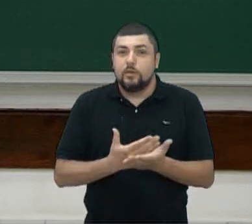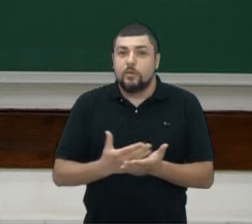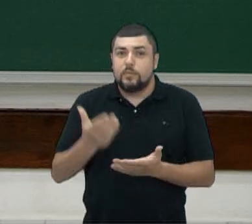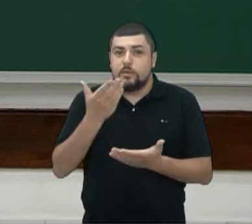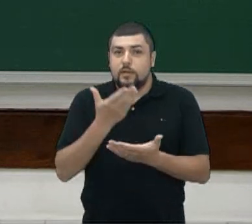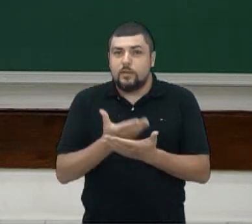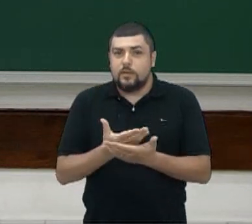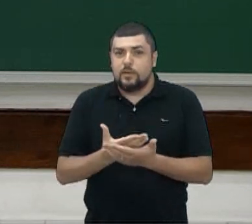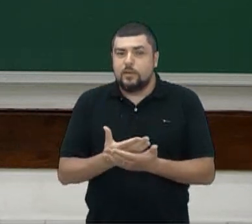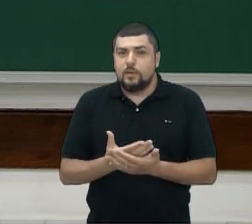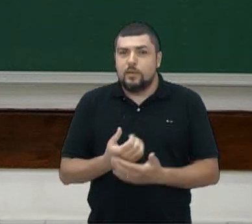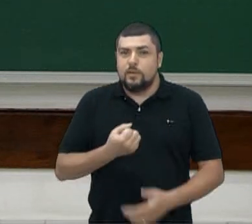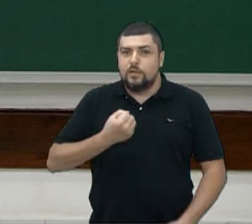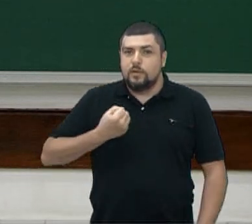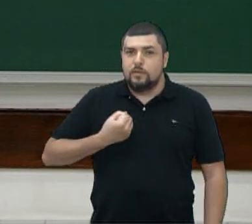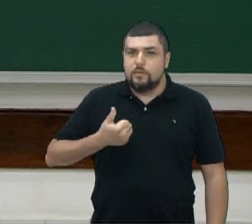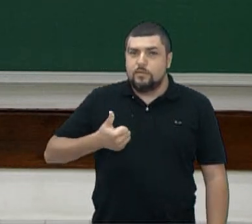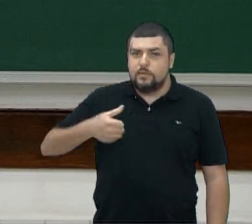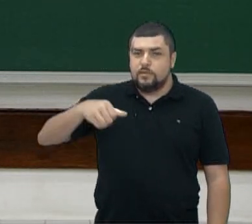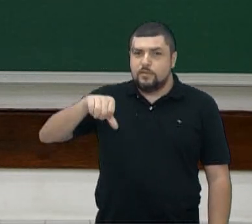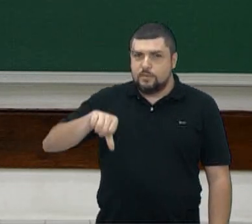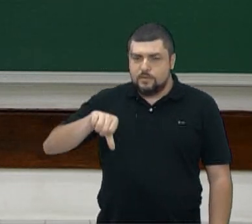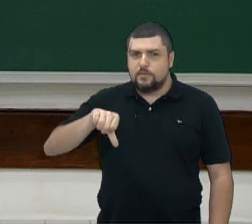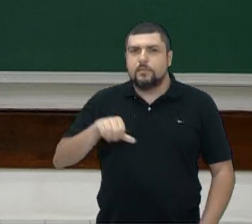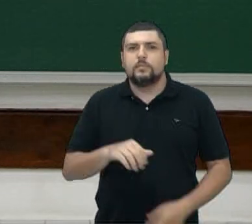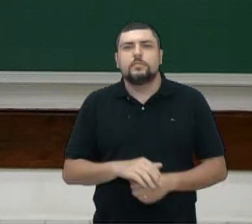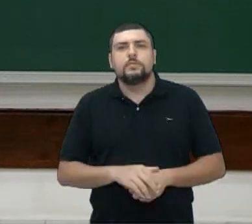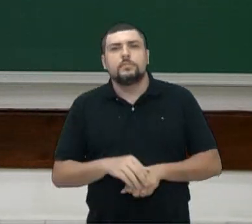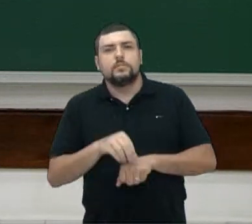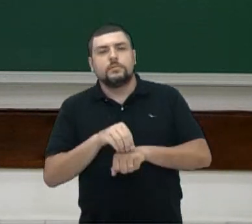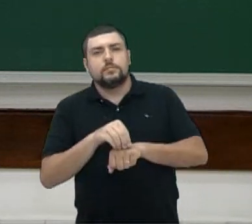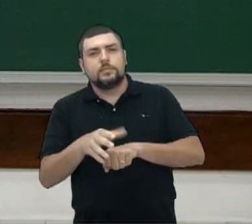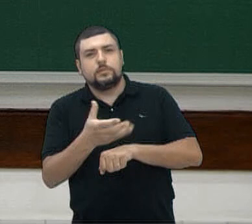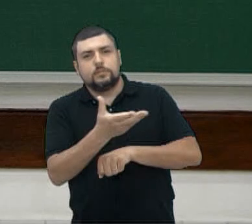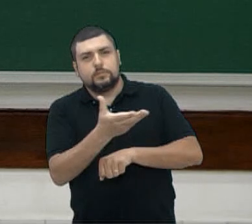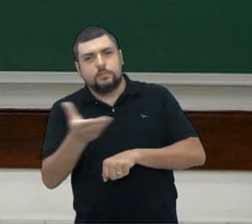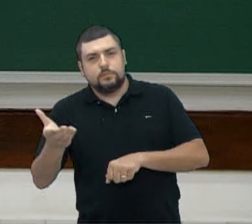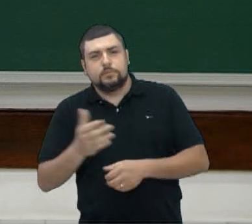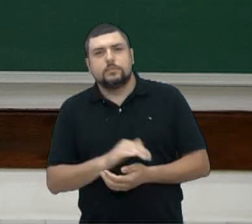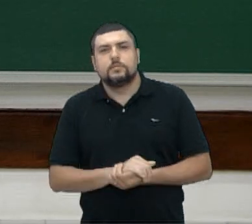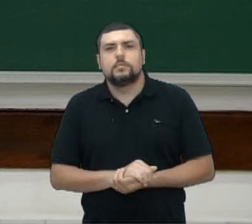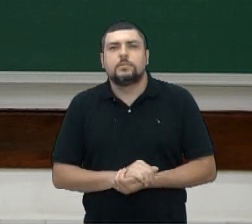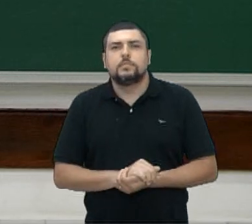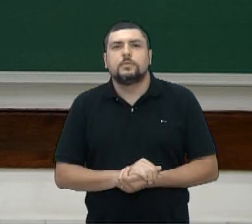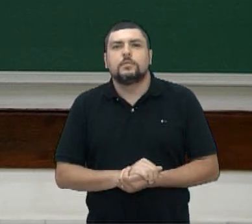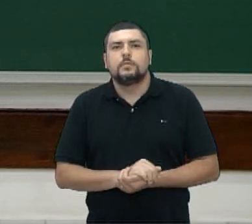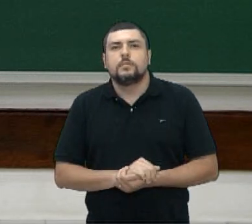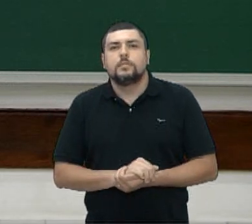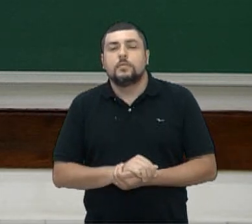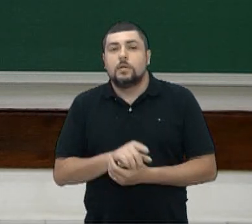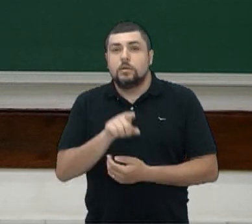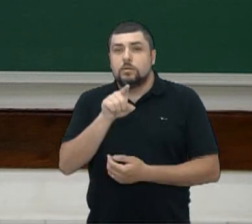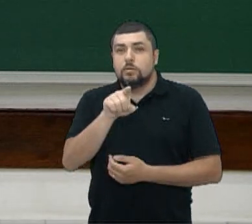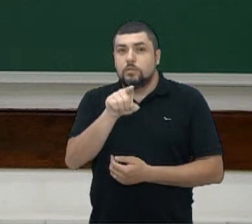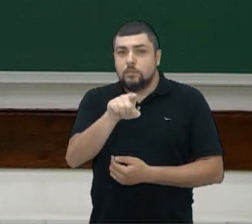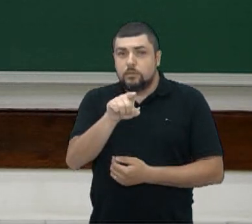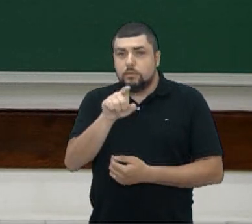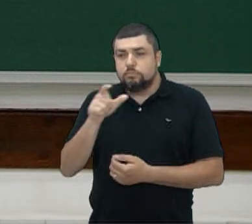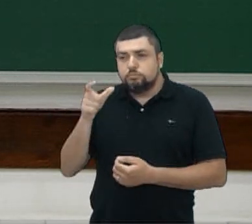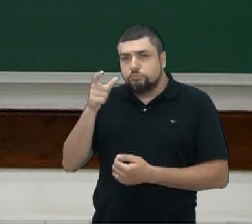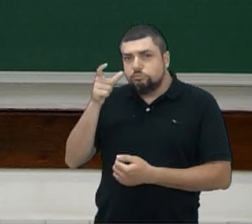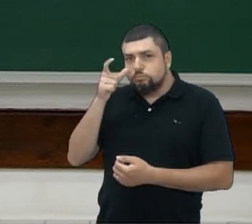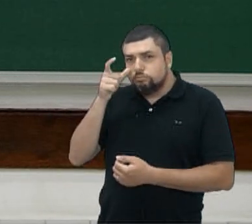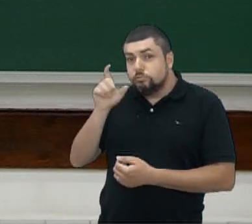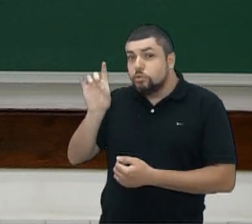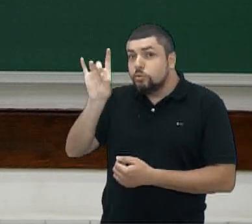número 19. Mas antes disso, só um recadinho aí, tá bom? O pessoal que está assistindo as aulas pela televisão, né, e estão